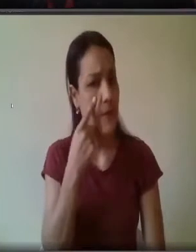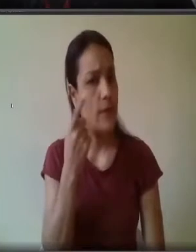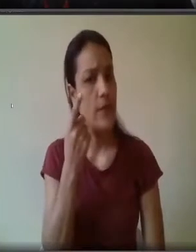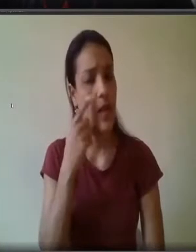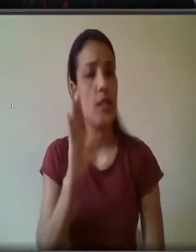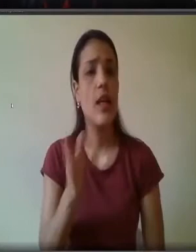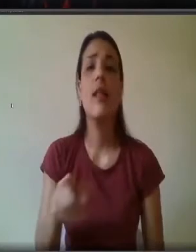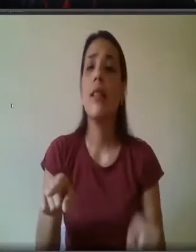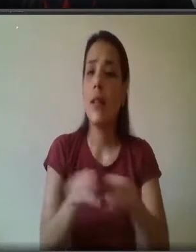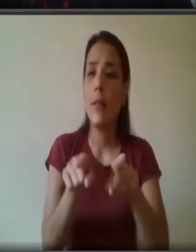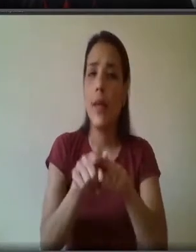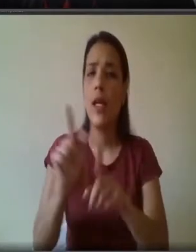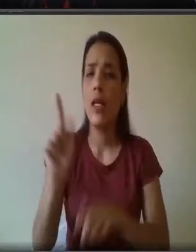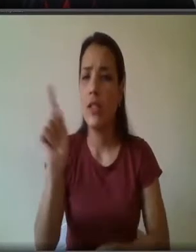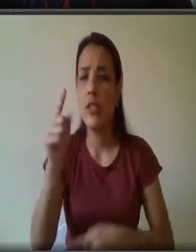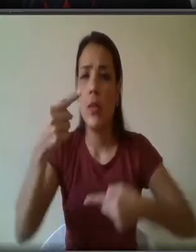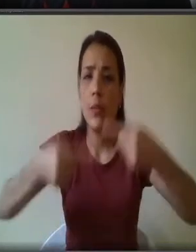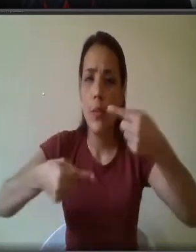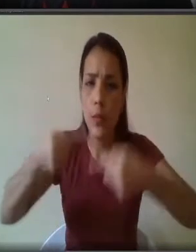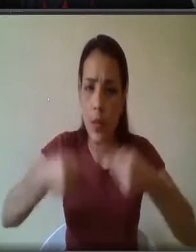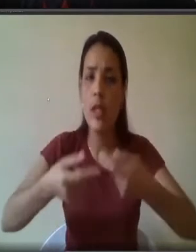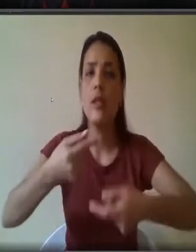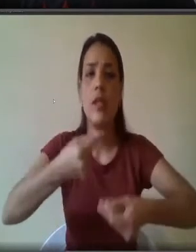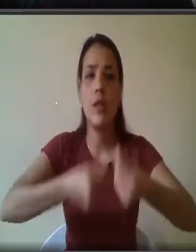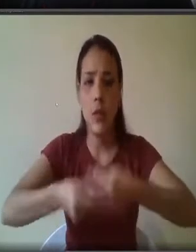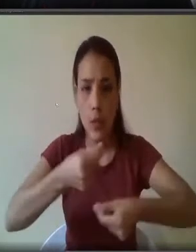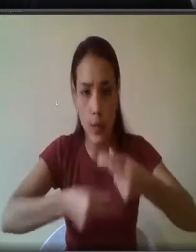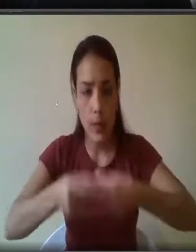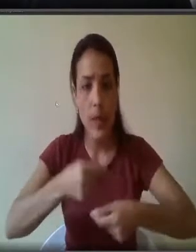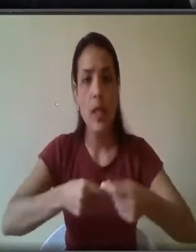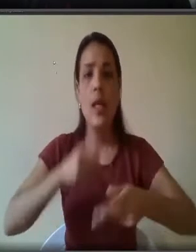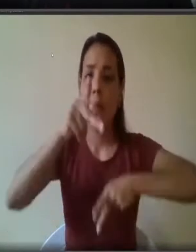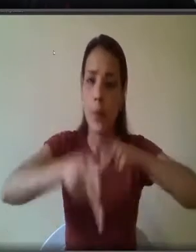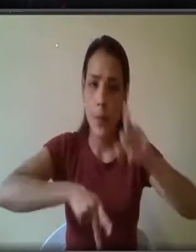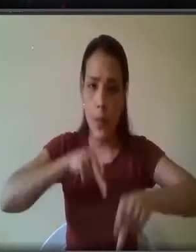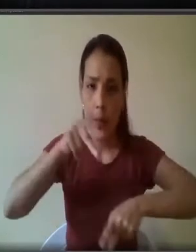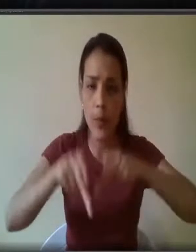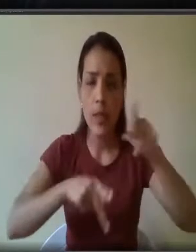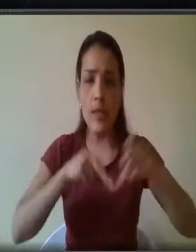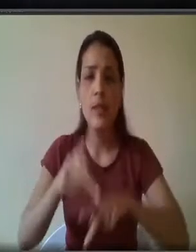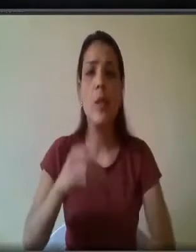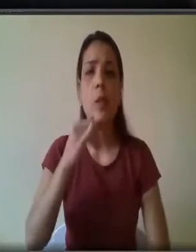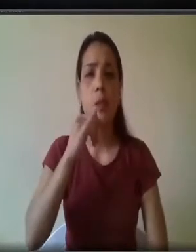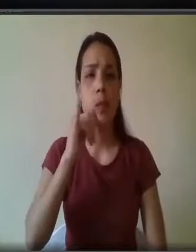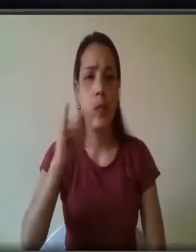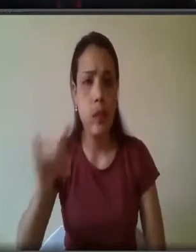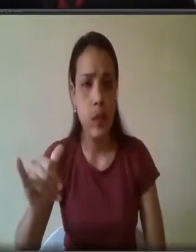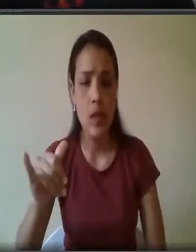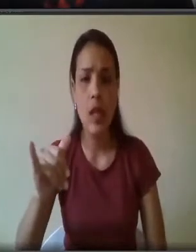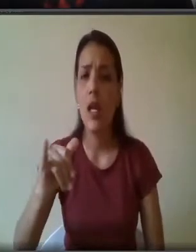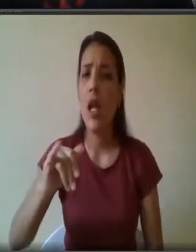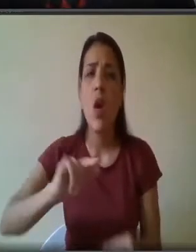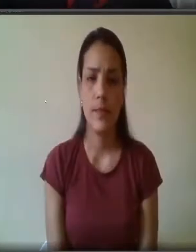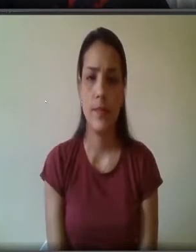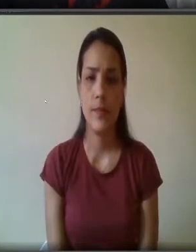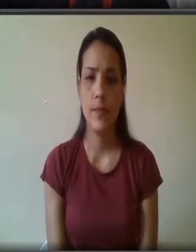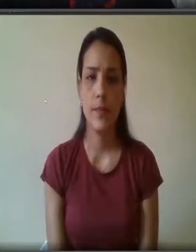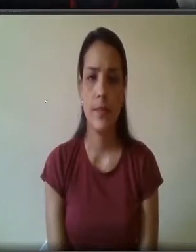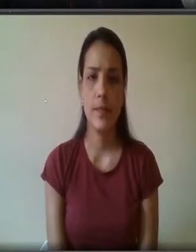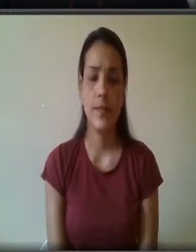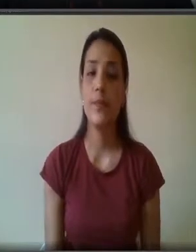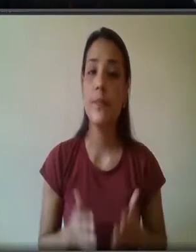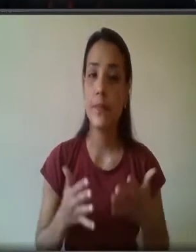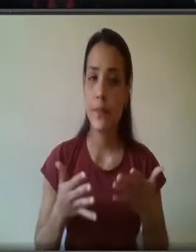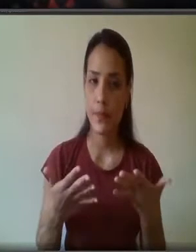geopolítica, indústria, economia, população, fontes de energia e outros.